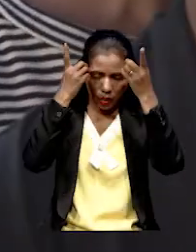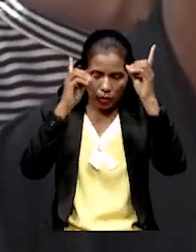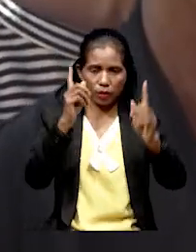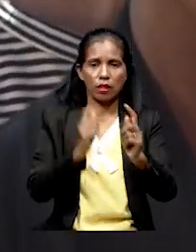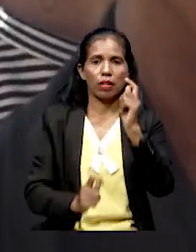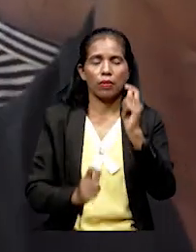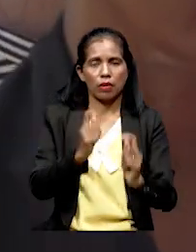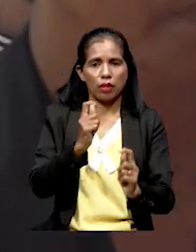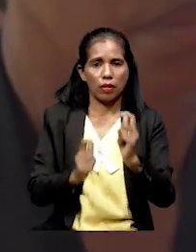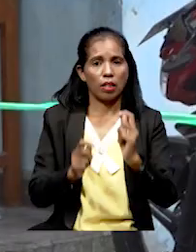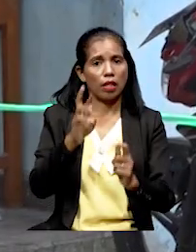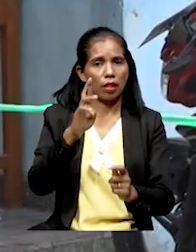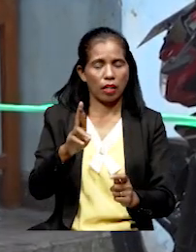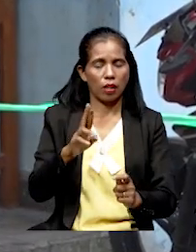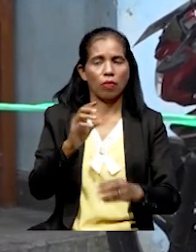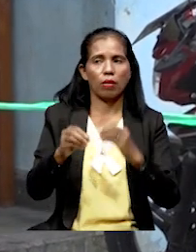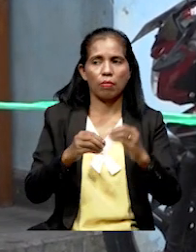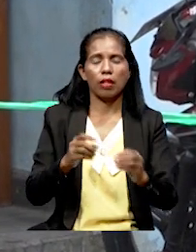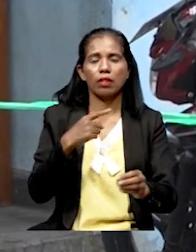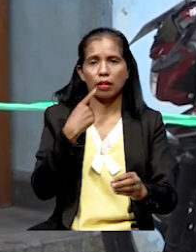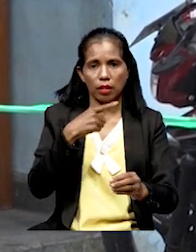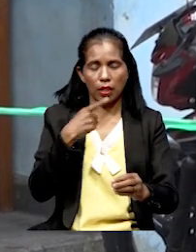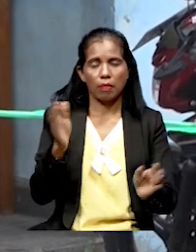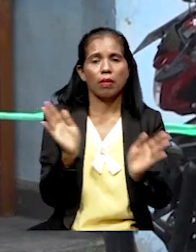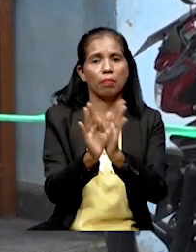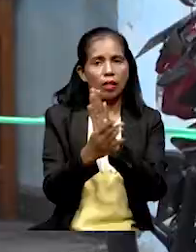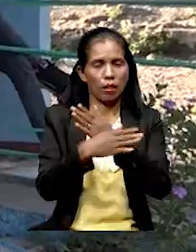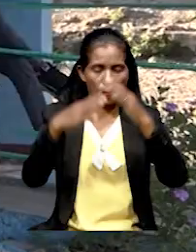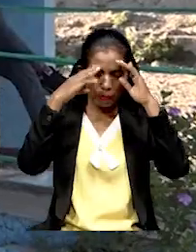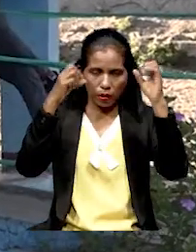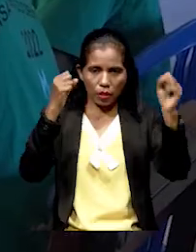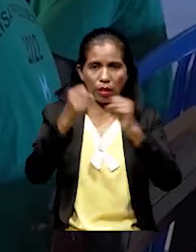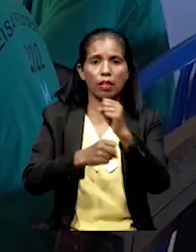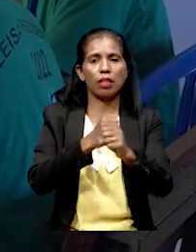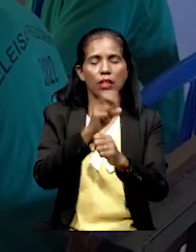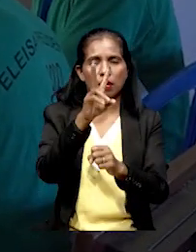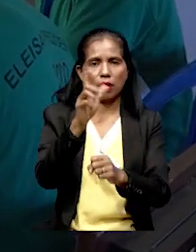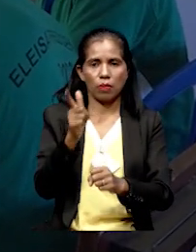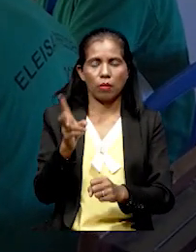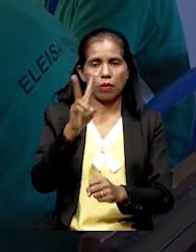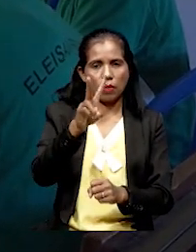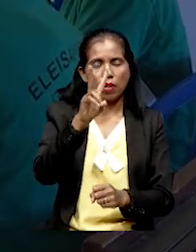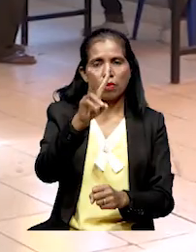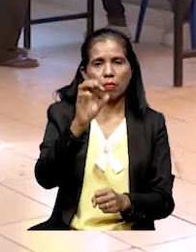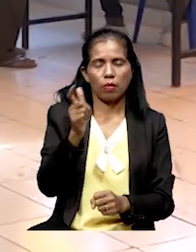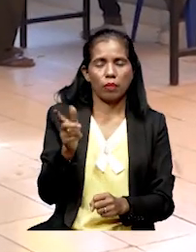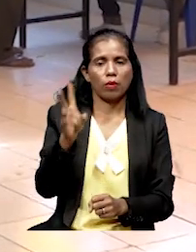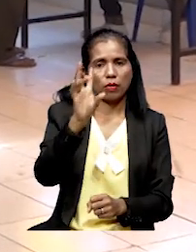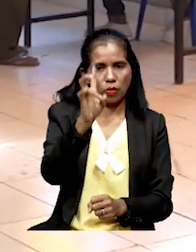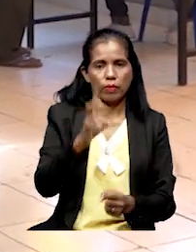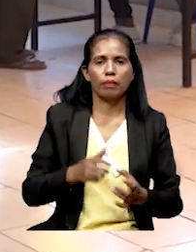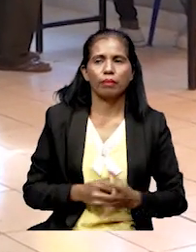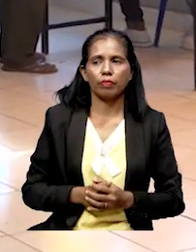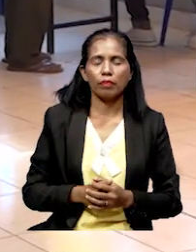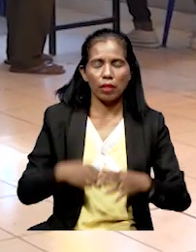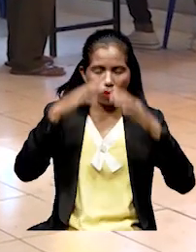recurso nian, com a basemak eleito ba presidente da República, prioro ringrua ruanul singrua, to ringrua ruanul singhitum. Presiden Republika